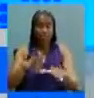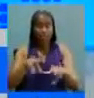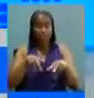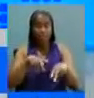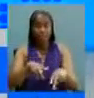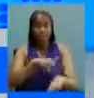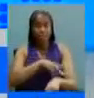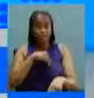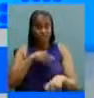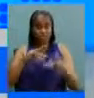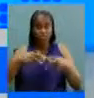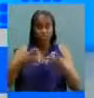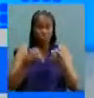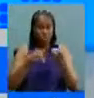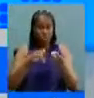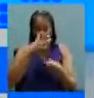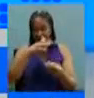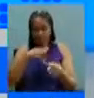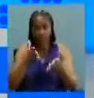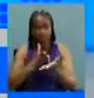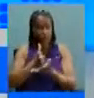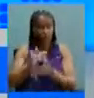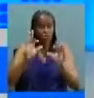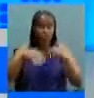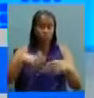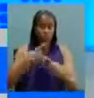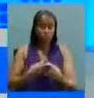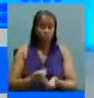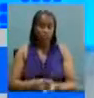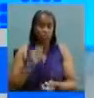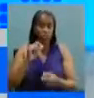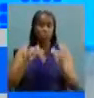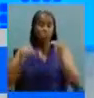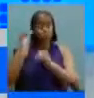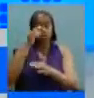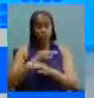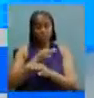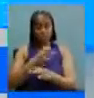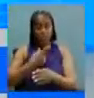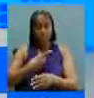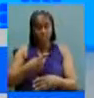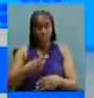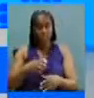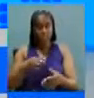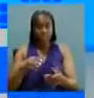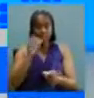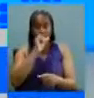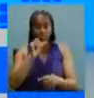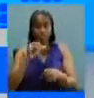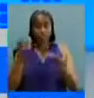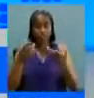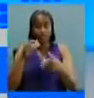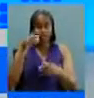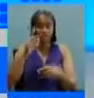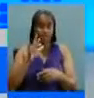os munícipes com um leque de atividades que se estendem até ao final do ano. O ponto alto das comemorações será o espetáculo na praia de Quebra-Canela